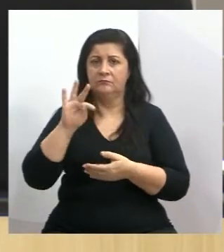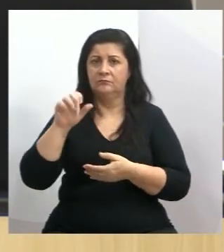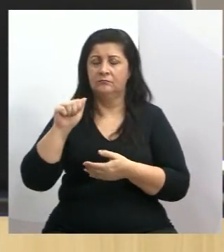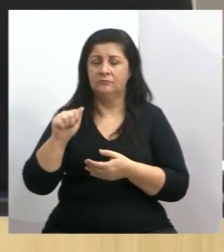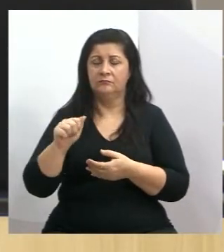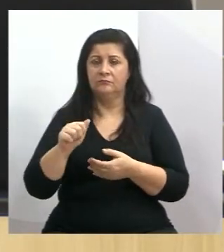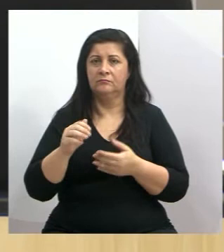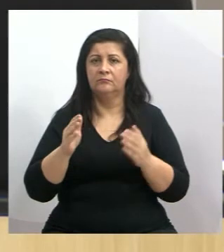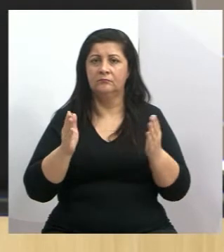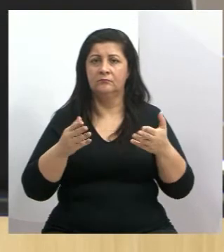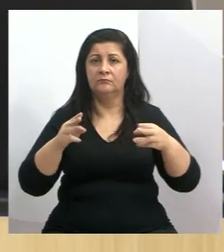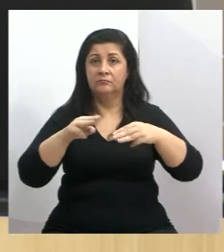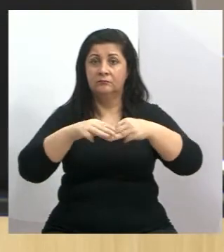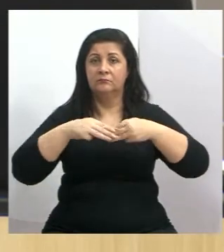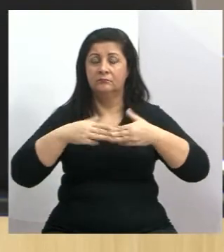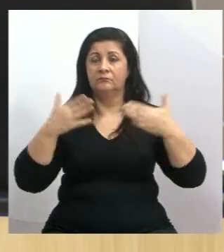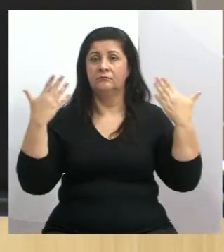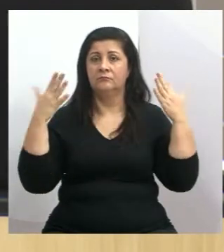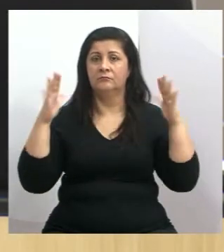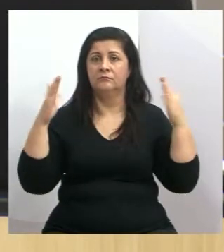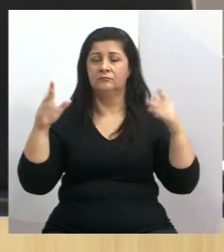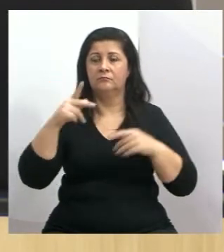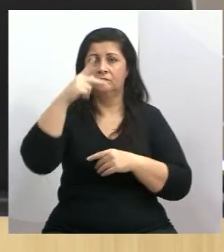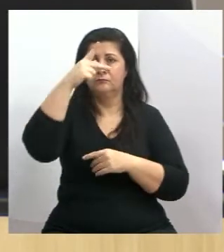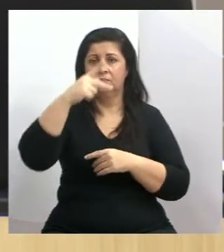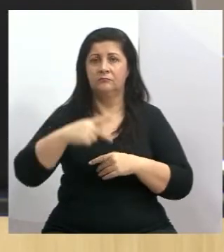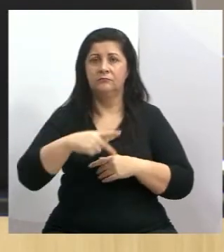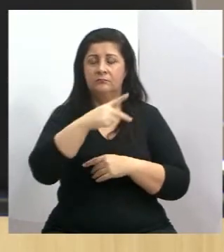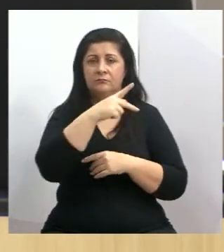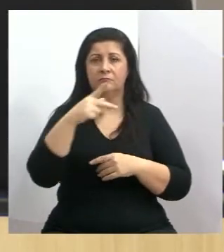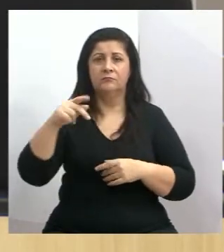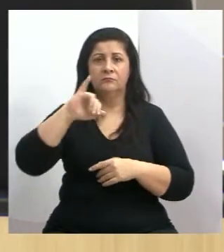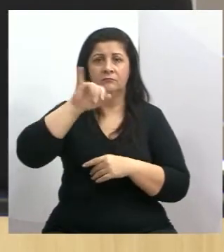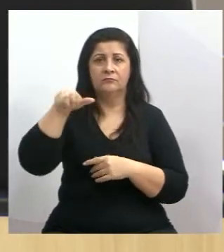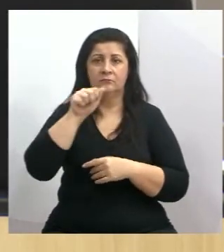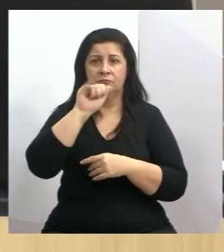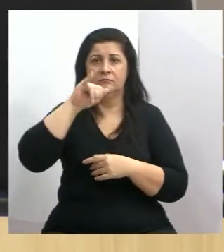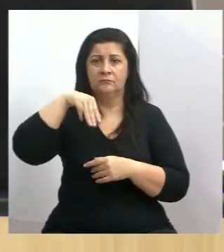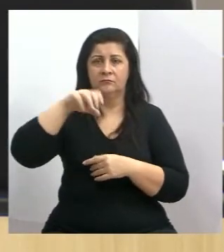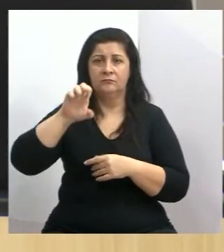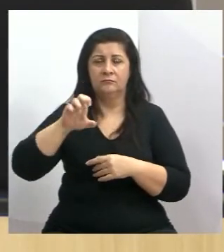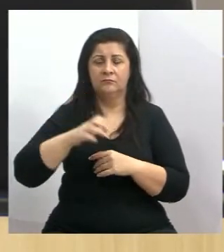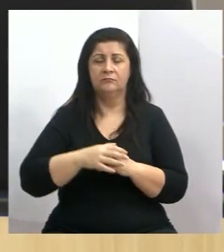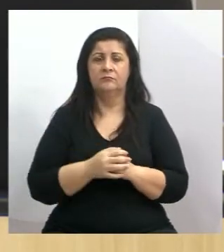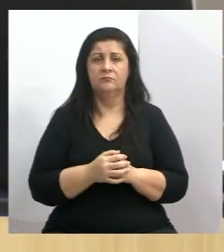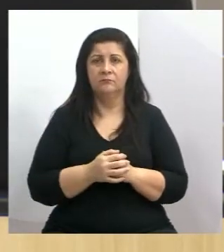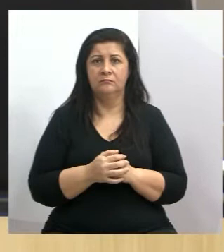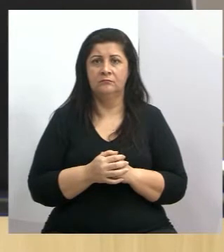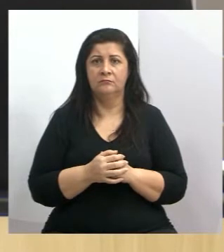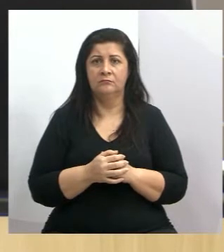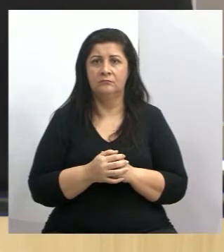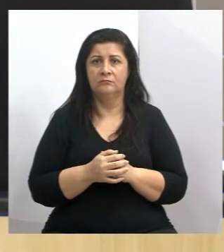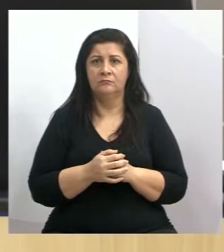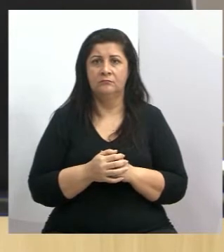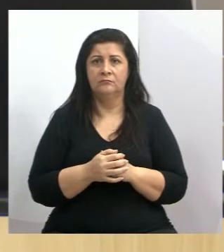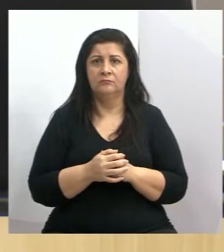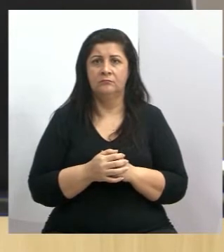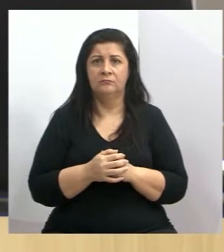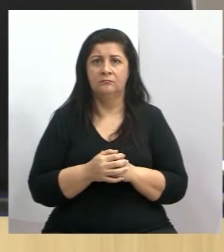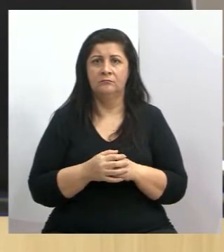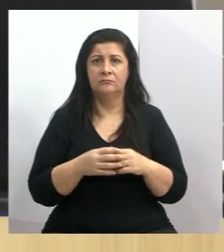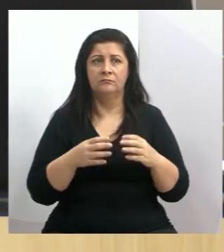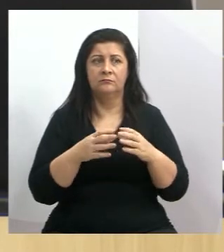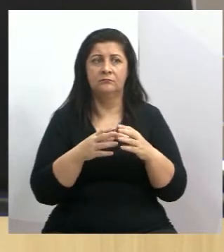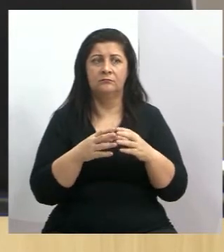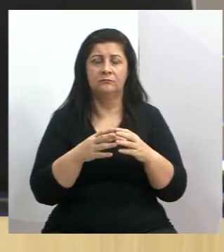registro de Moção congratulatória ao Padre Jaime Marcelo Maria gato a equipe de pela organização